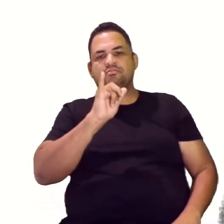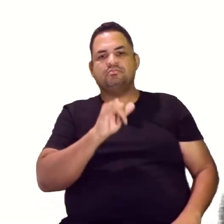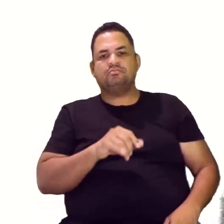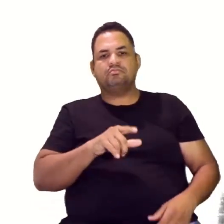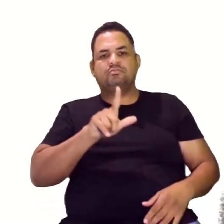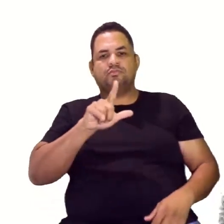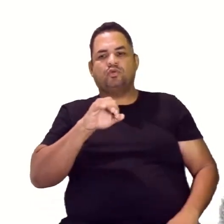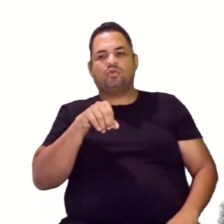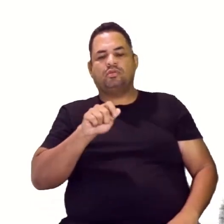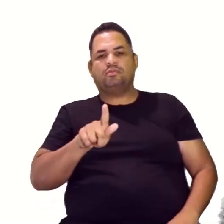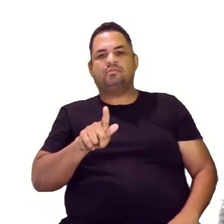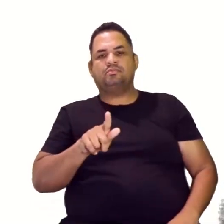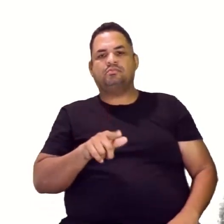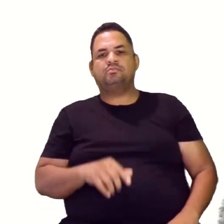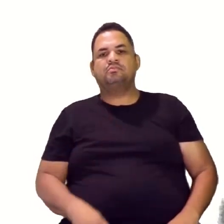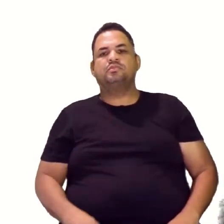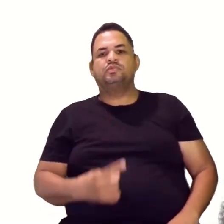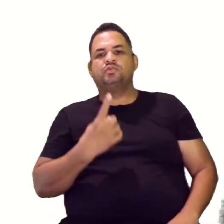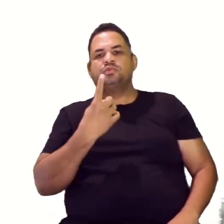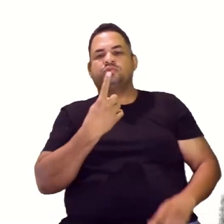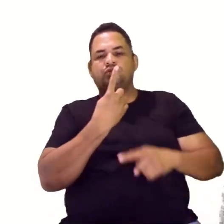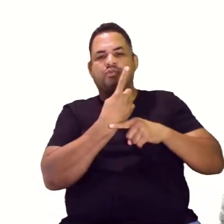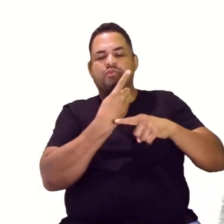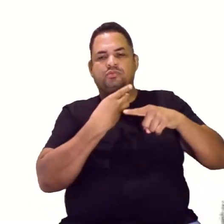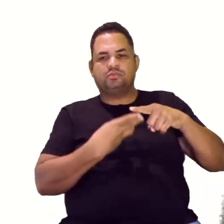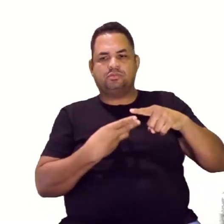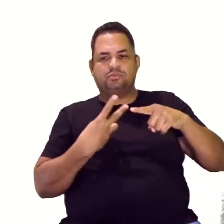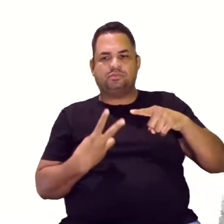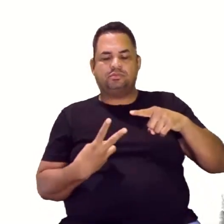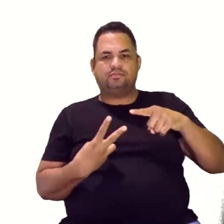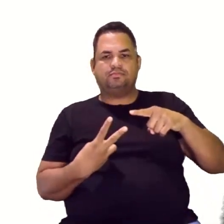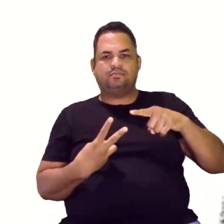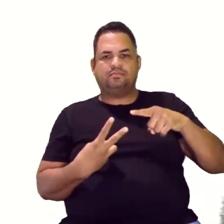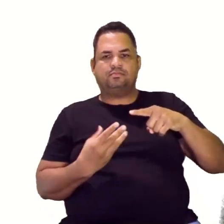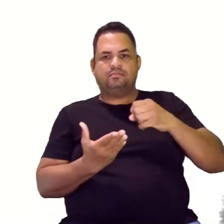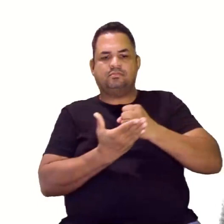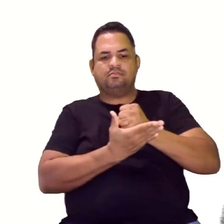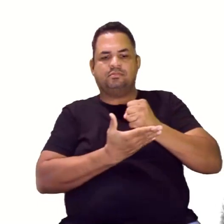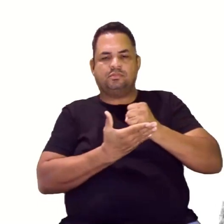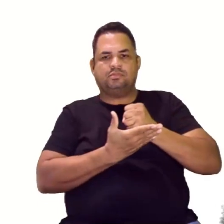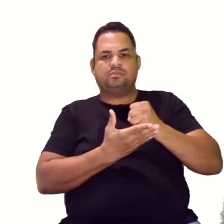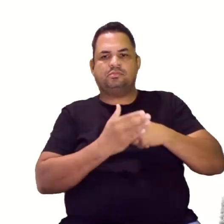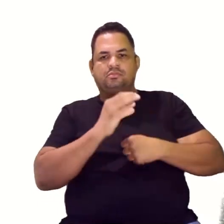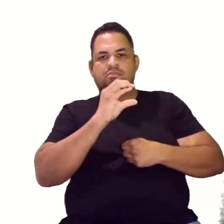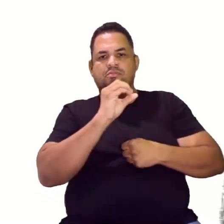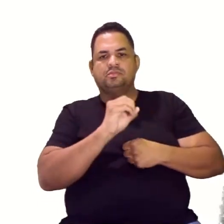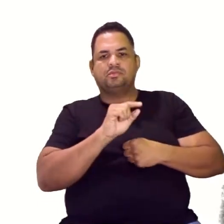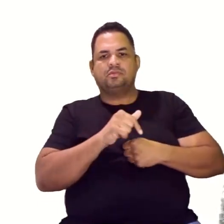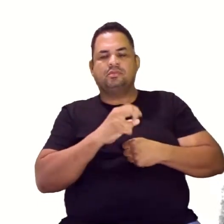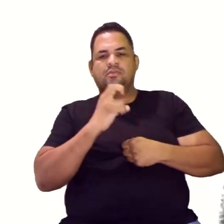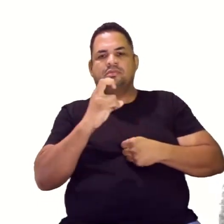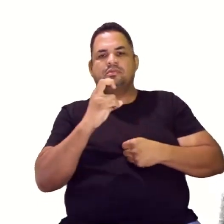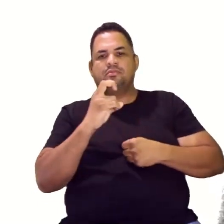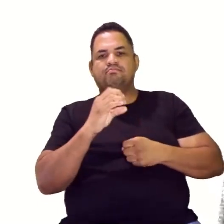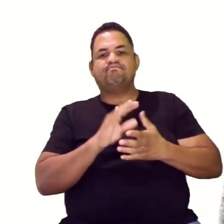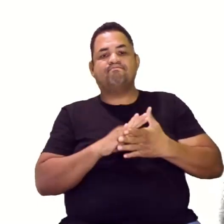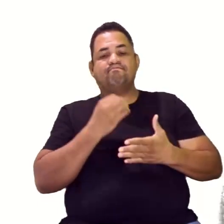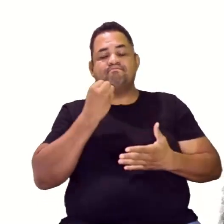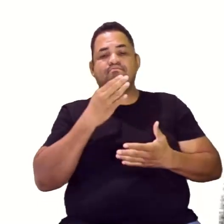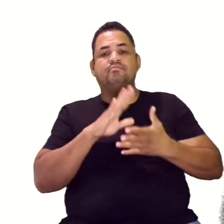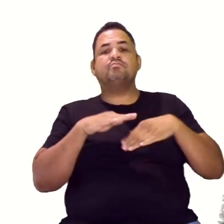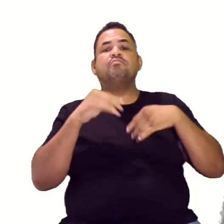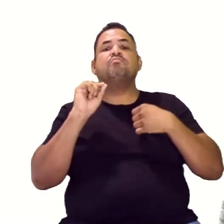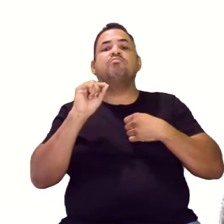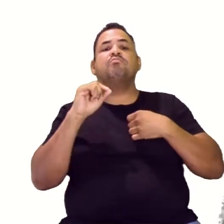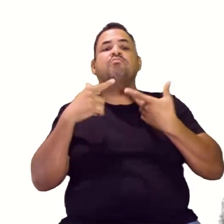ao log de 1 sobre 32, na base o quê? 0,5. Muito bem. E o que